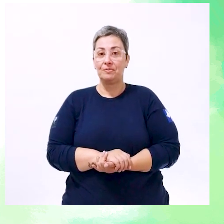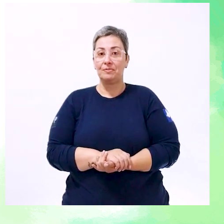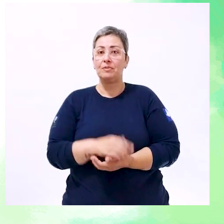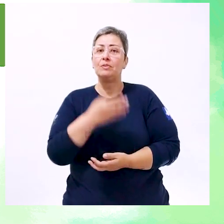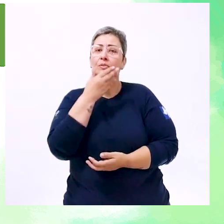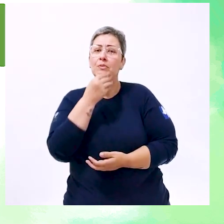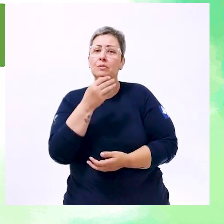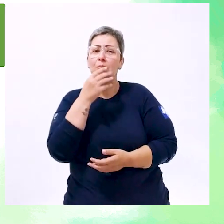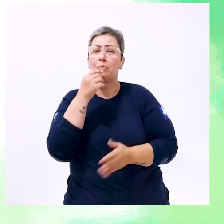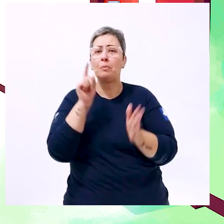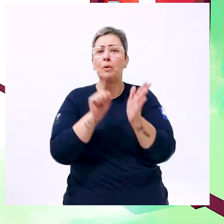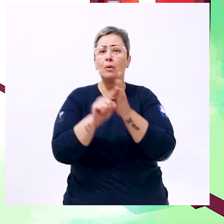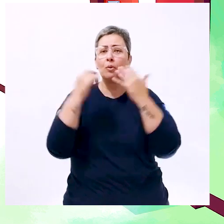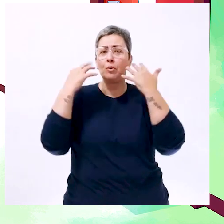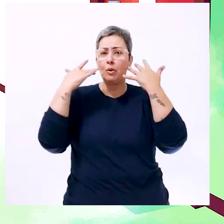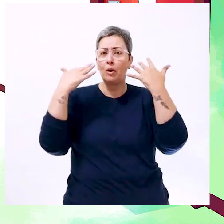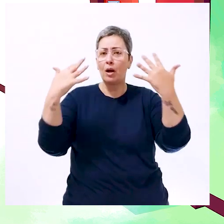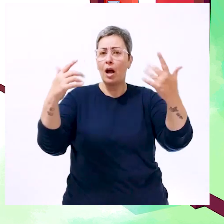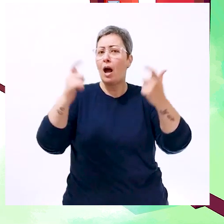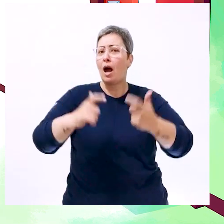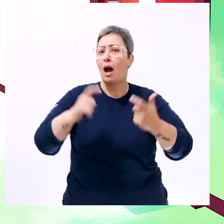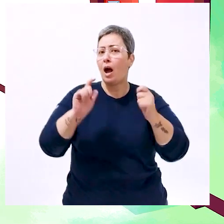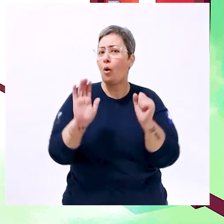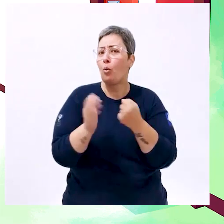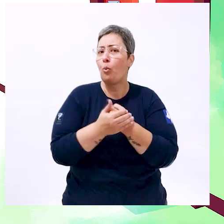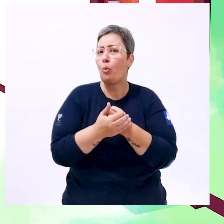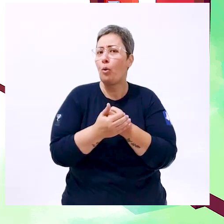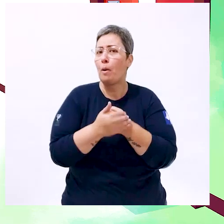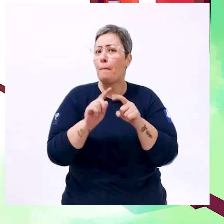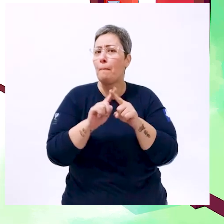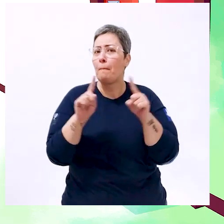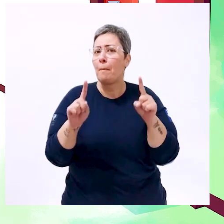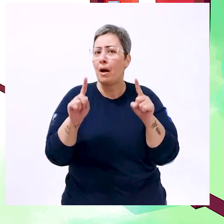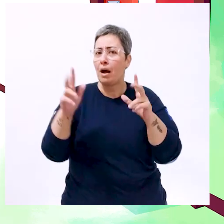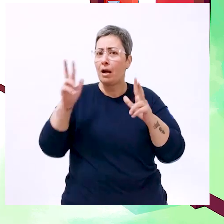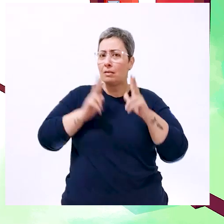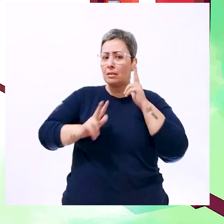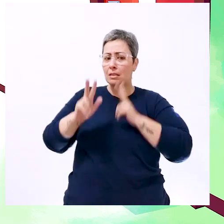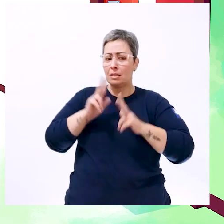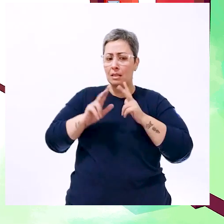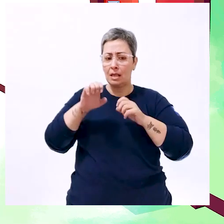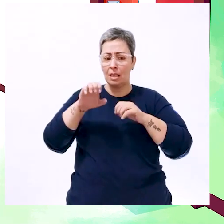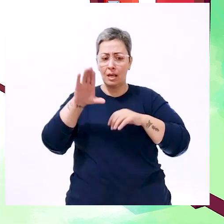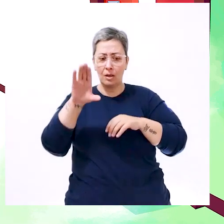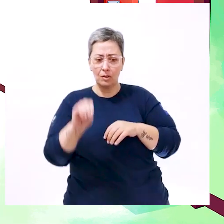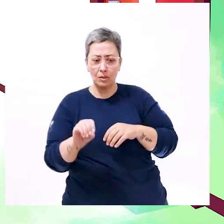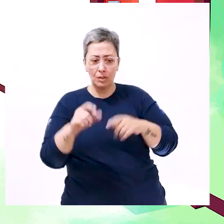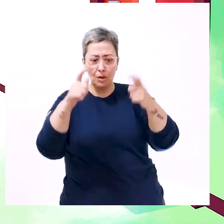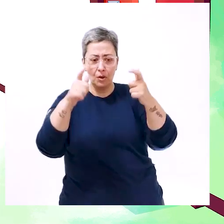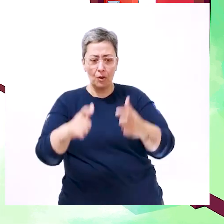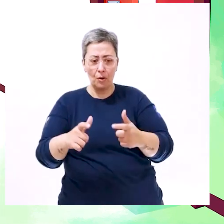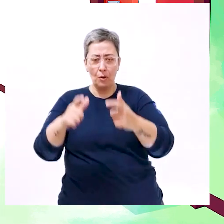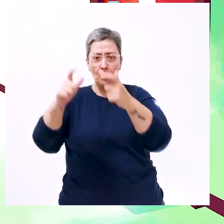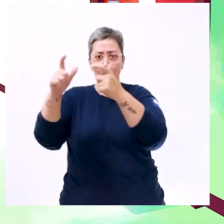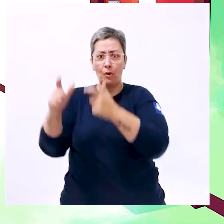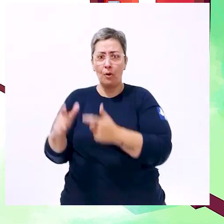O menino pergunta ao eco onde é que ele se esconde, mas o eco só responde: